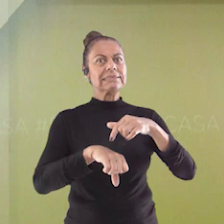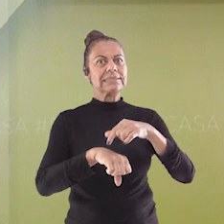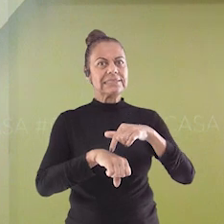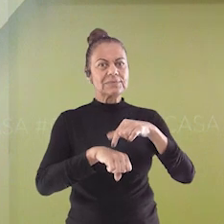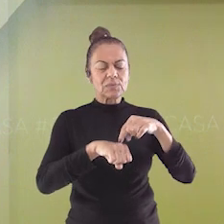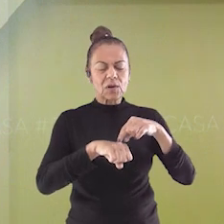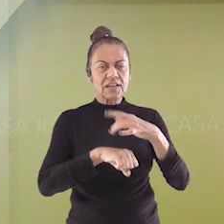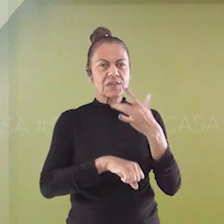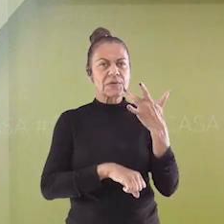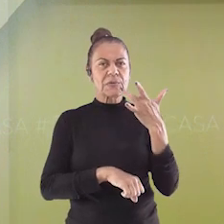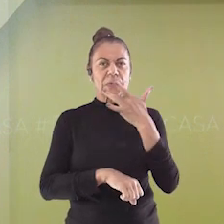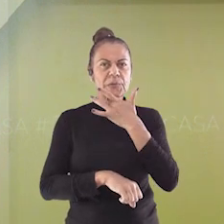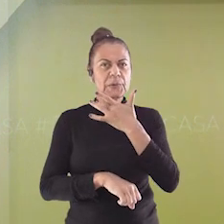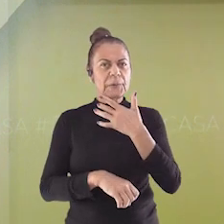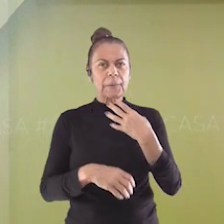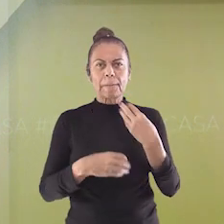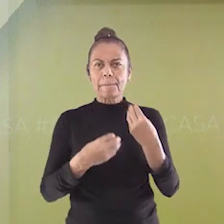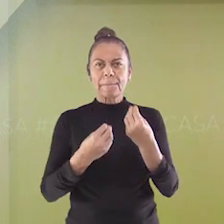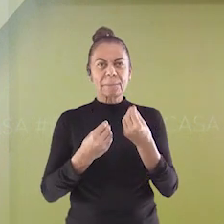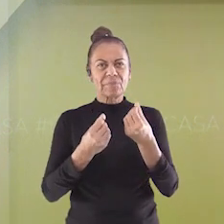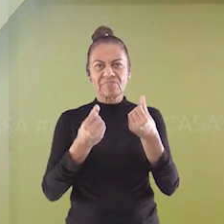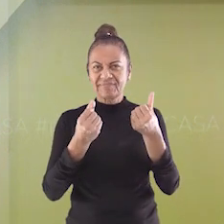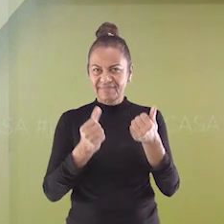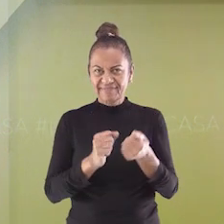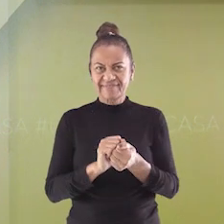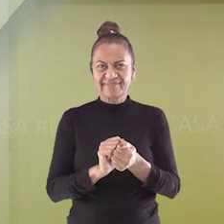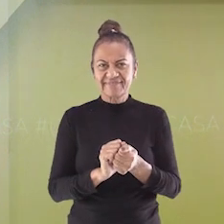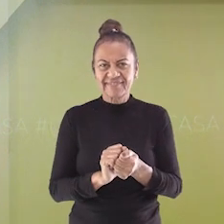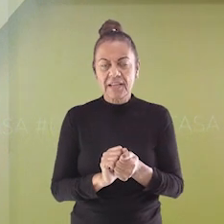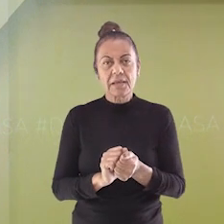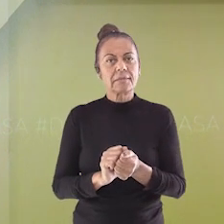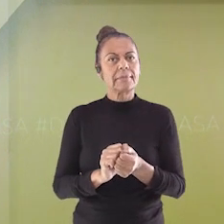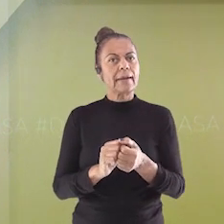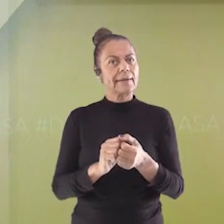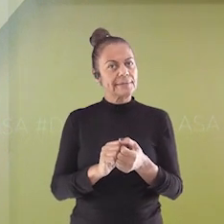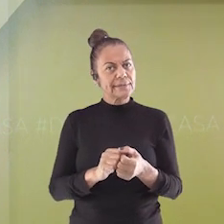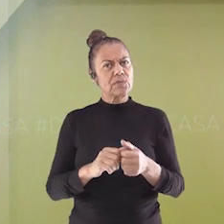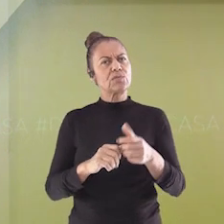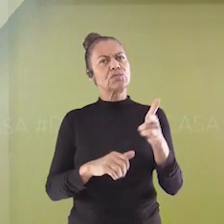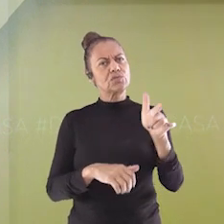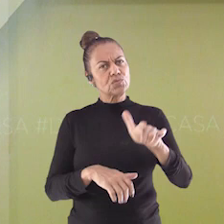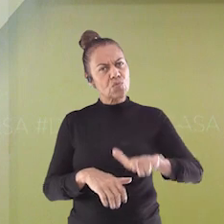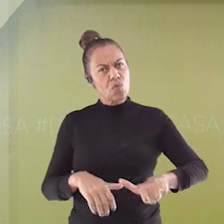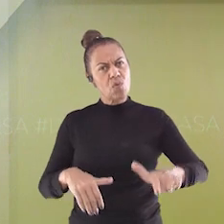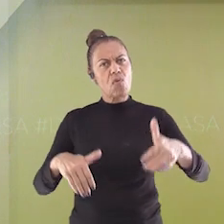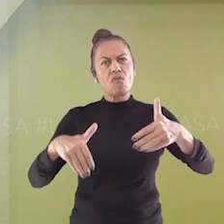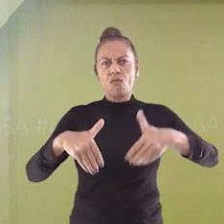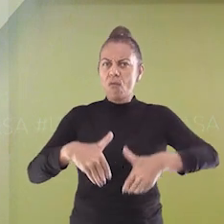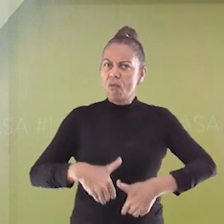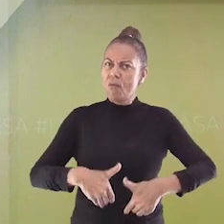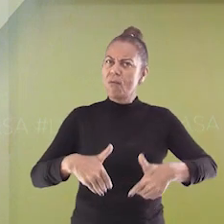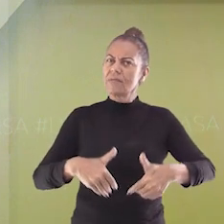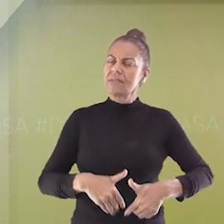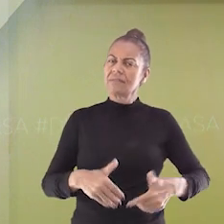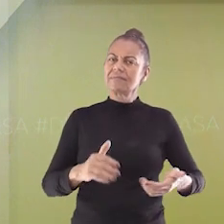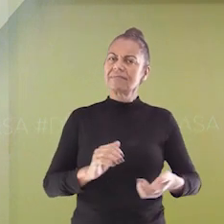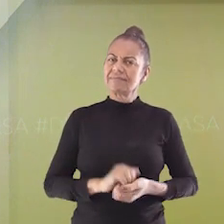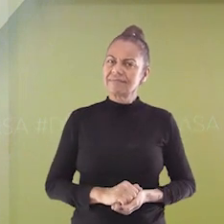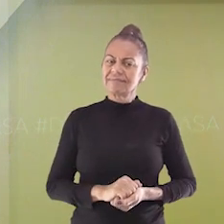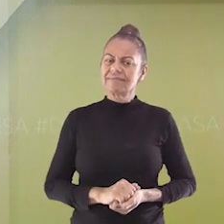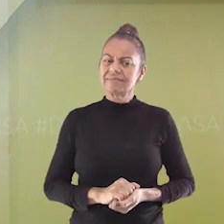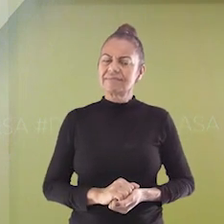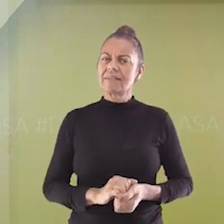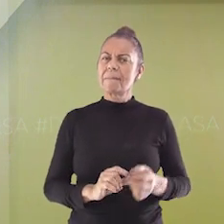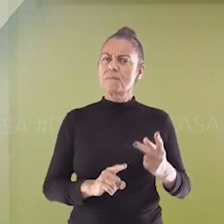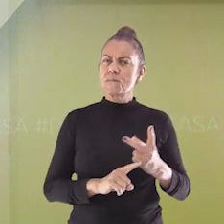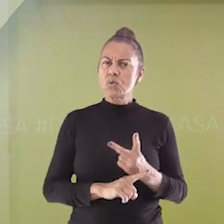4 deliciosos morangos. Mas mesmo assim a lagarta ainda estava com fome. Continuou